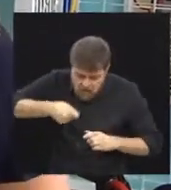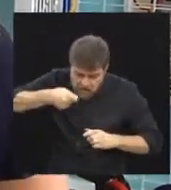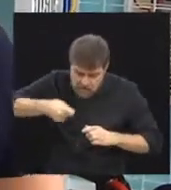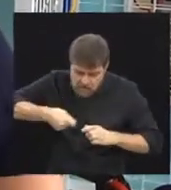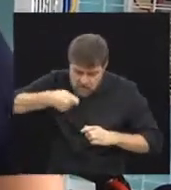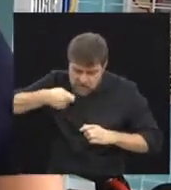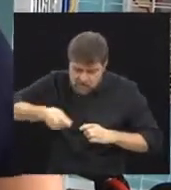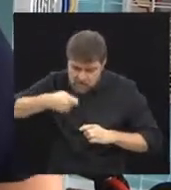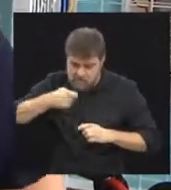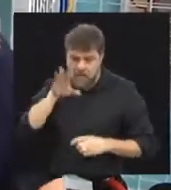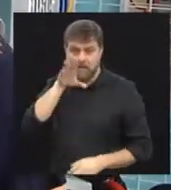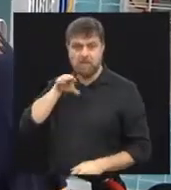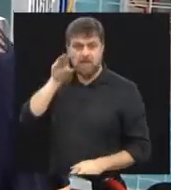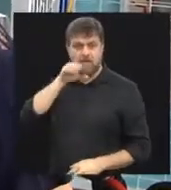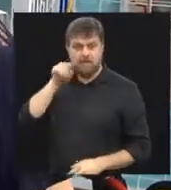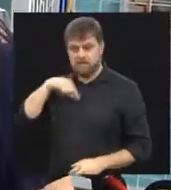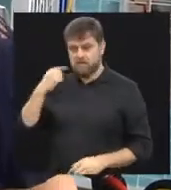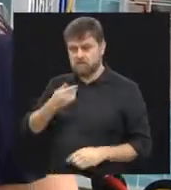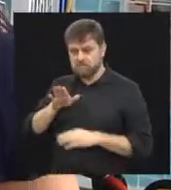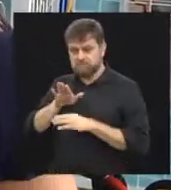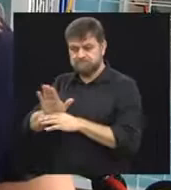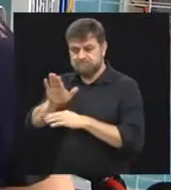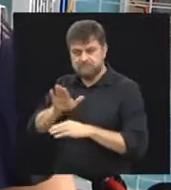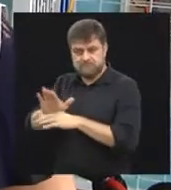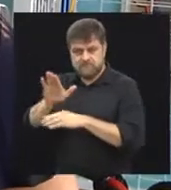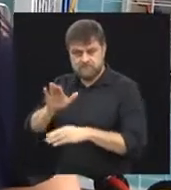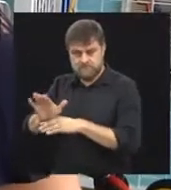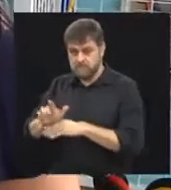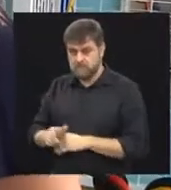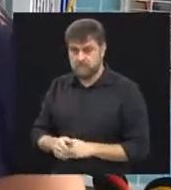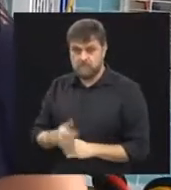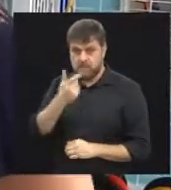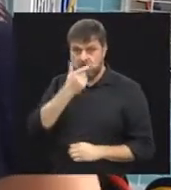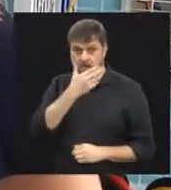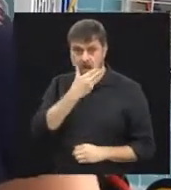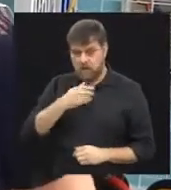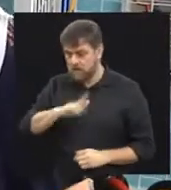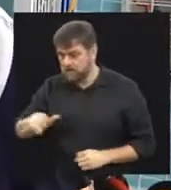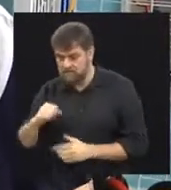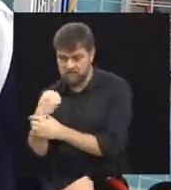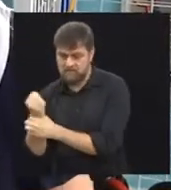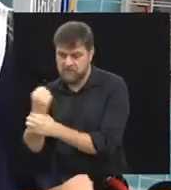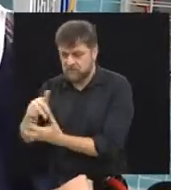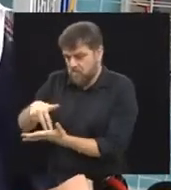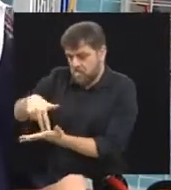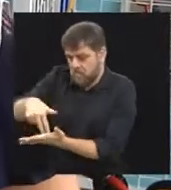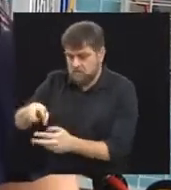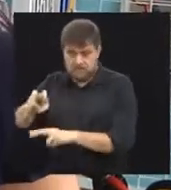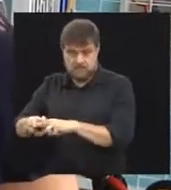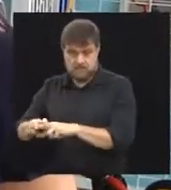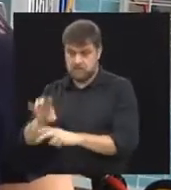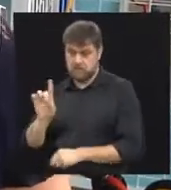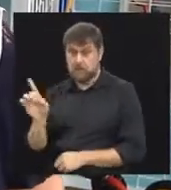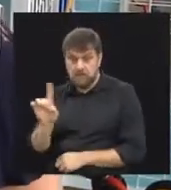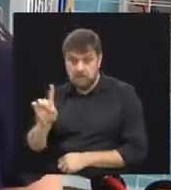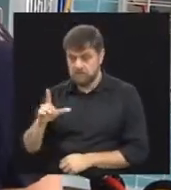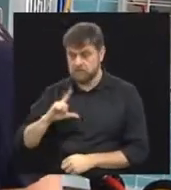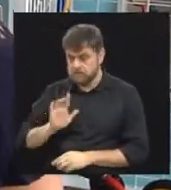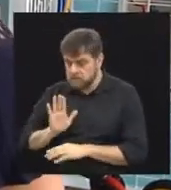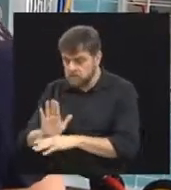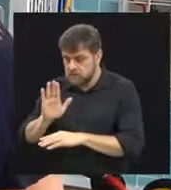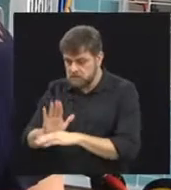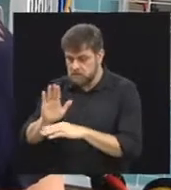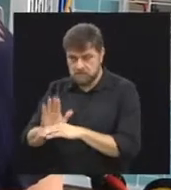falar e ajudar nos outros setores, né? Porque a criança são várias coisas, não é só o setor da física, só andar, só sentar. Então a gente colabora